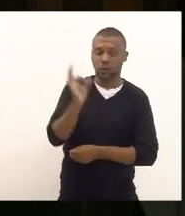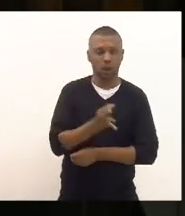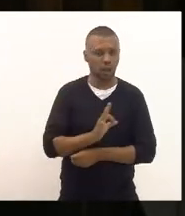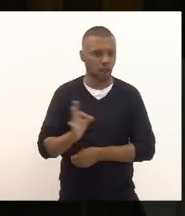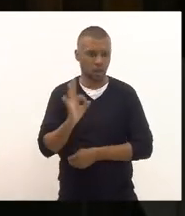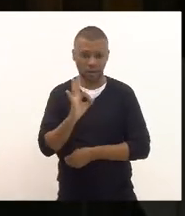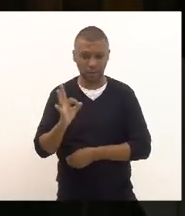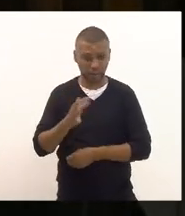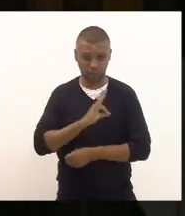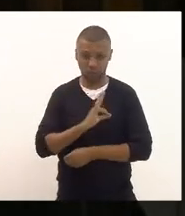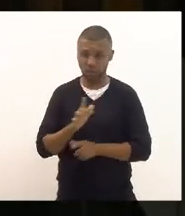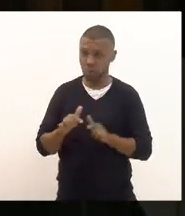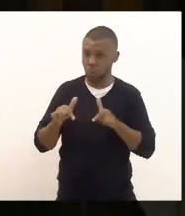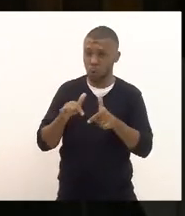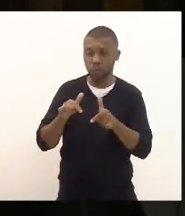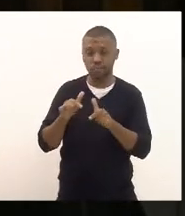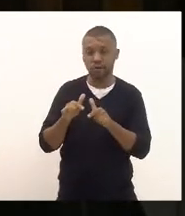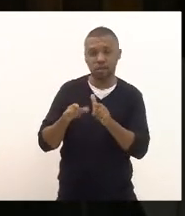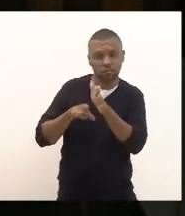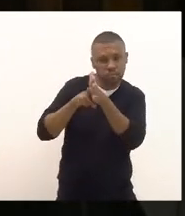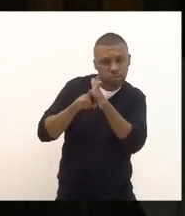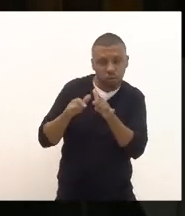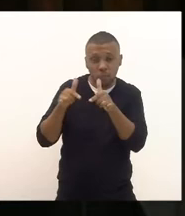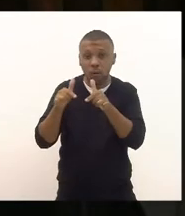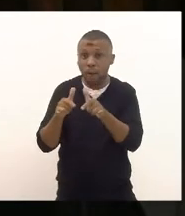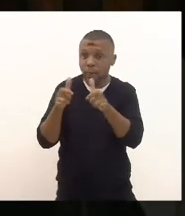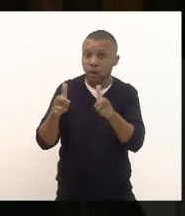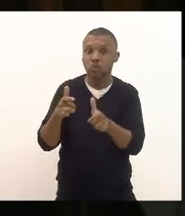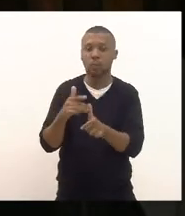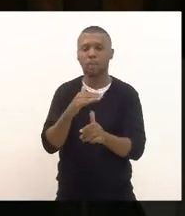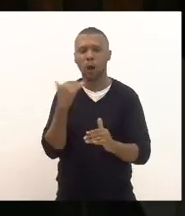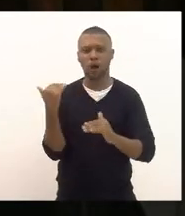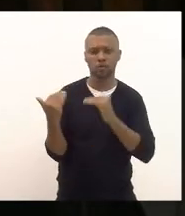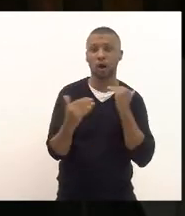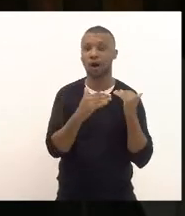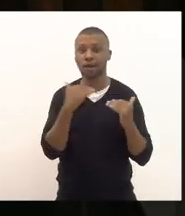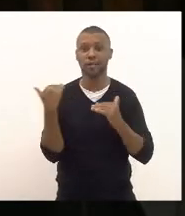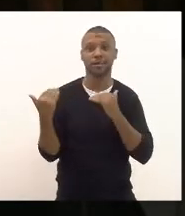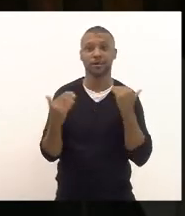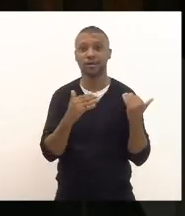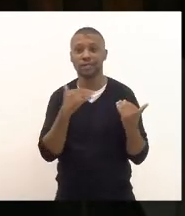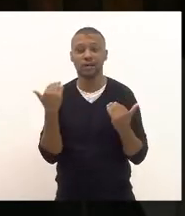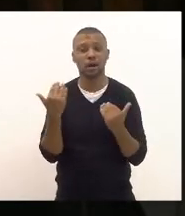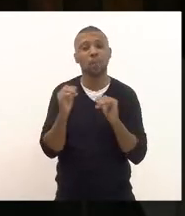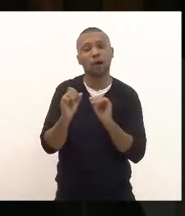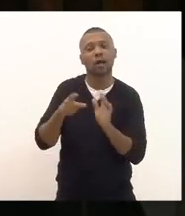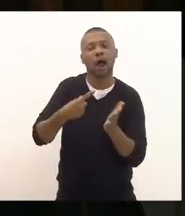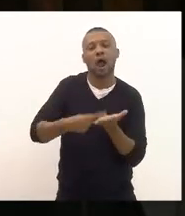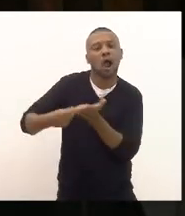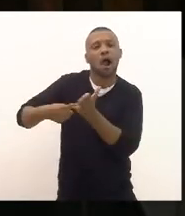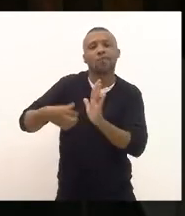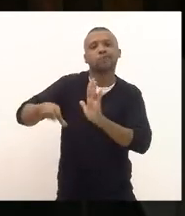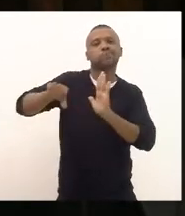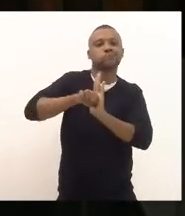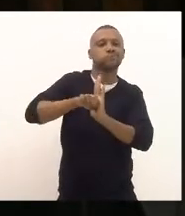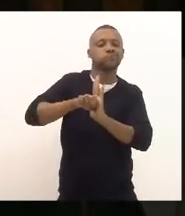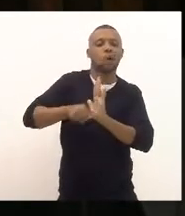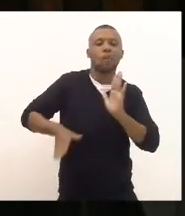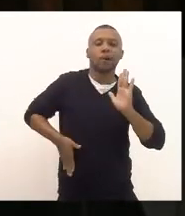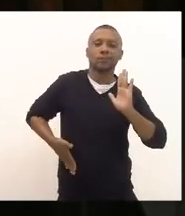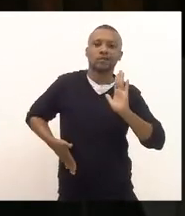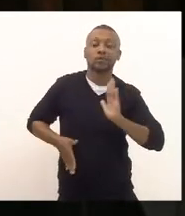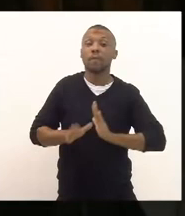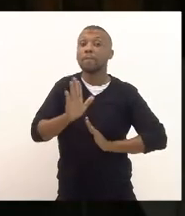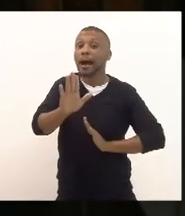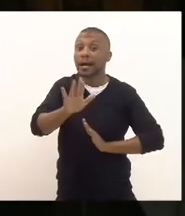a polícia fez uma operação e por mais que a maioria dos Mortos possam ser envolvidos com a criminalidade portanto